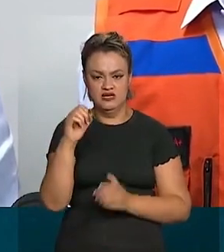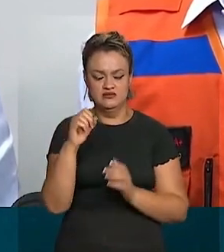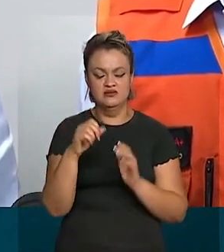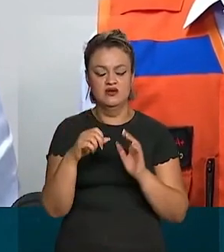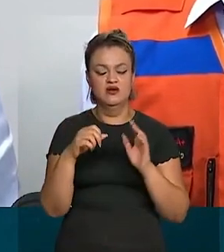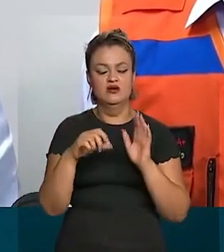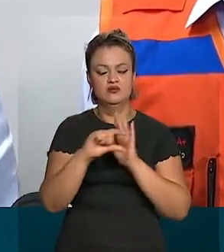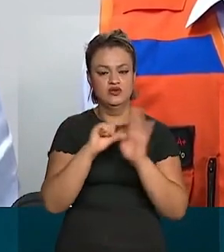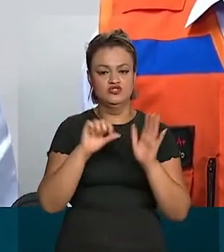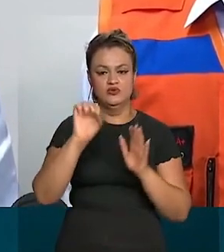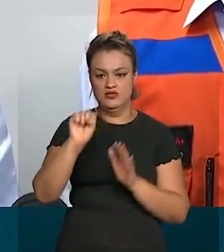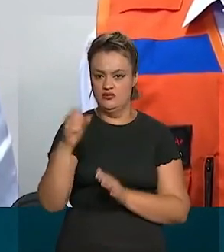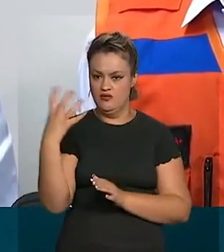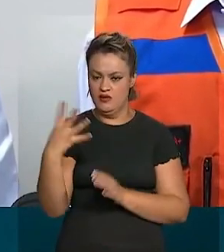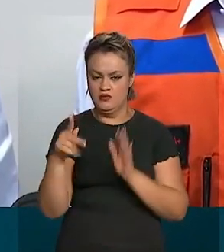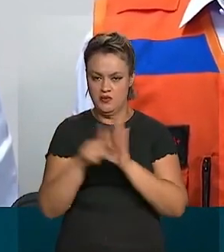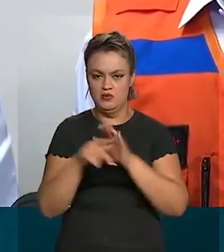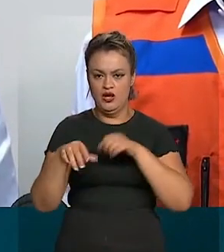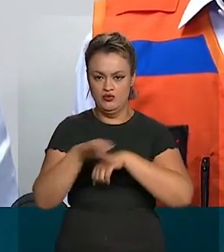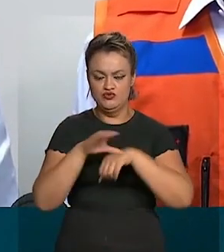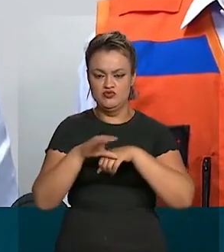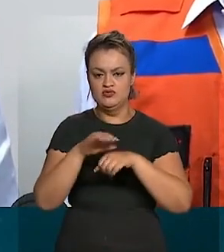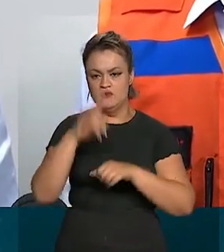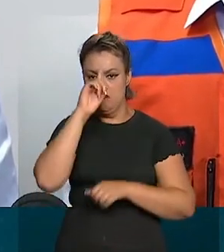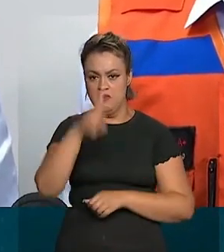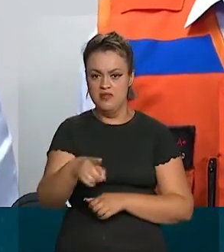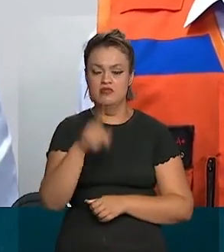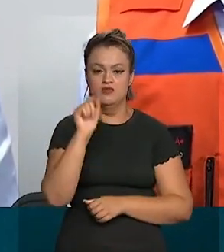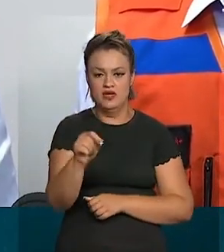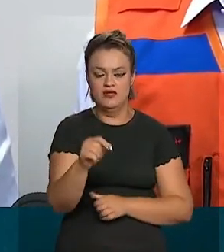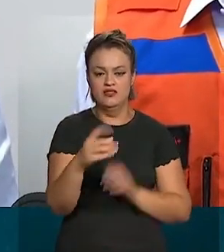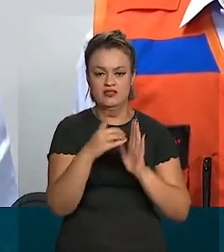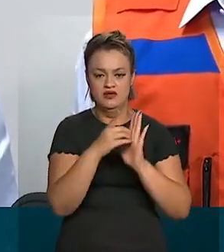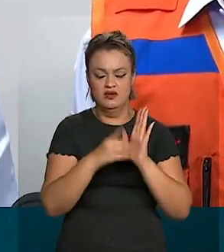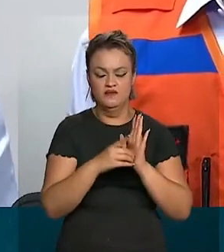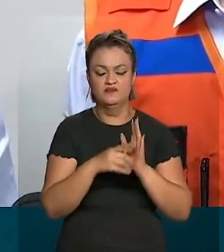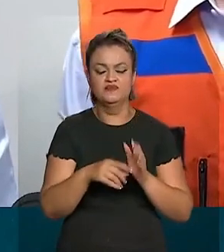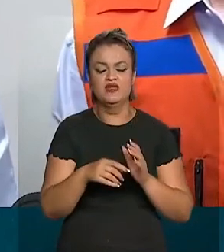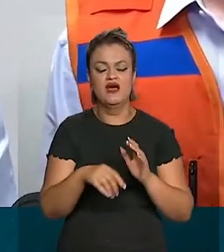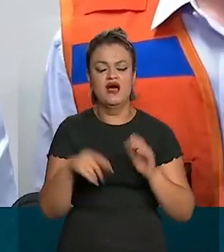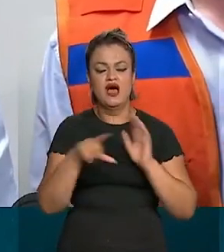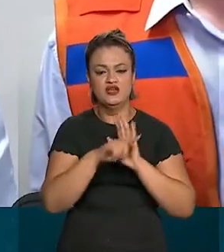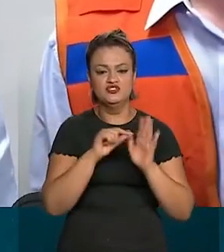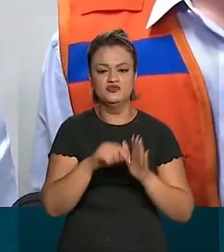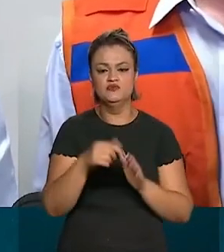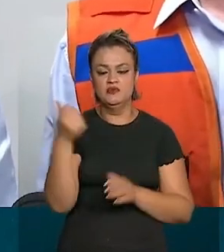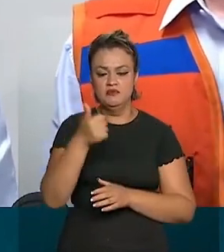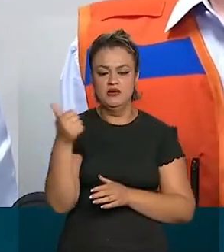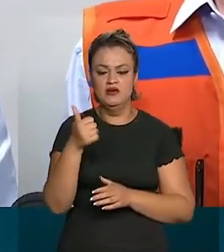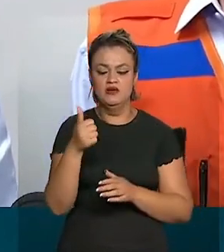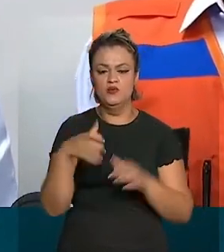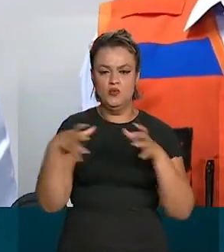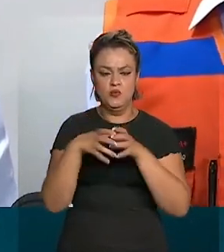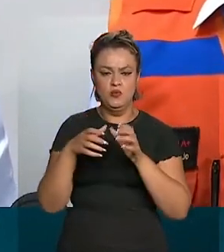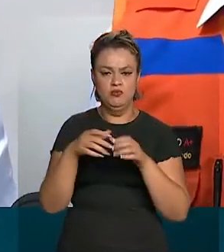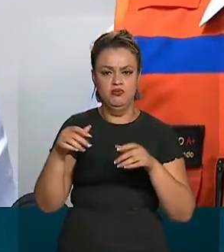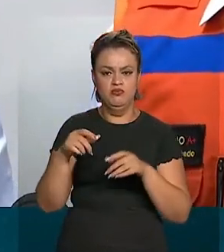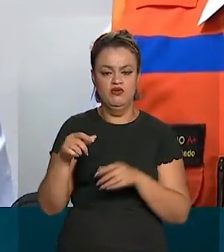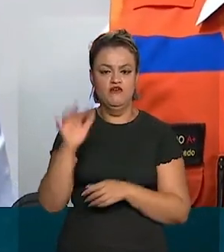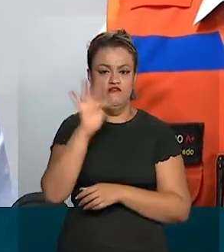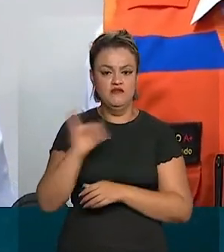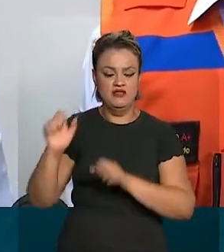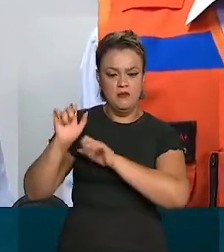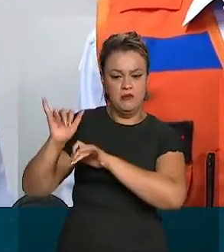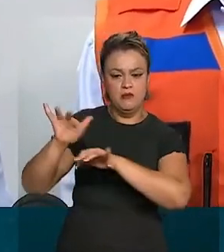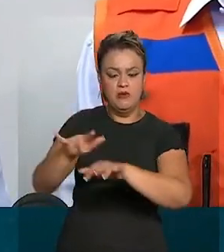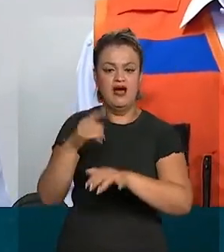inciso 3º da Constituição, decreta. Artigo 1º. Fica decretada intervenção federal no Distrito Federal até